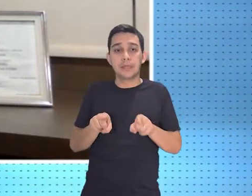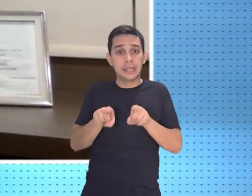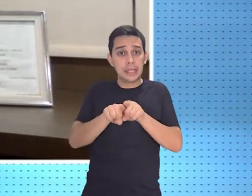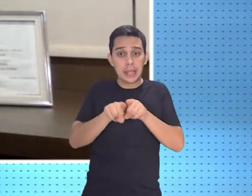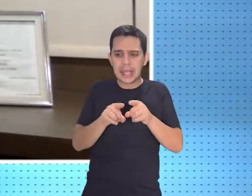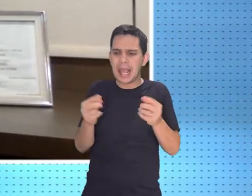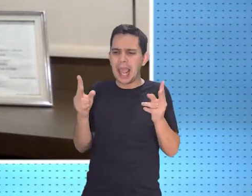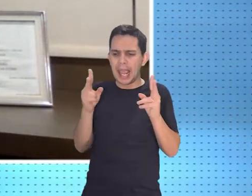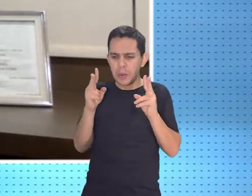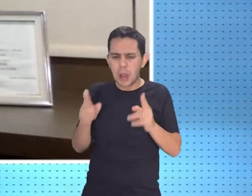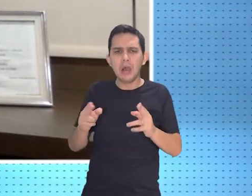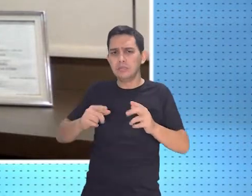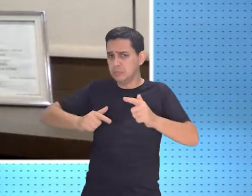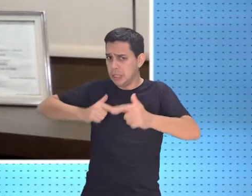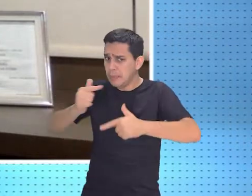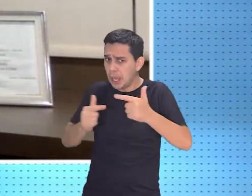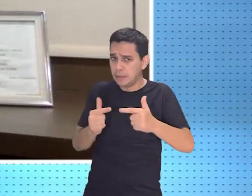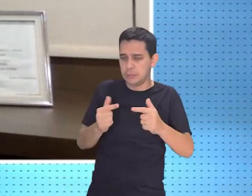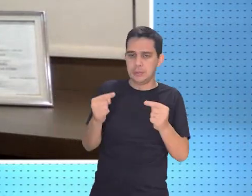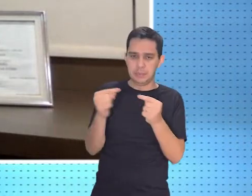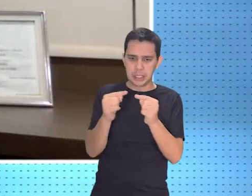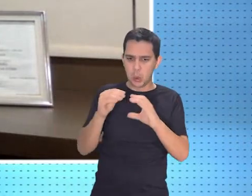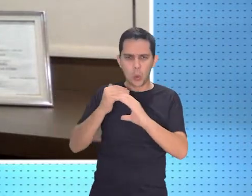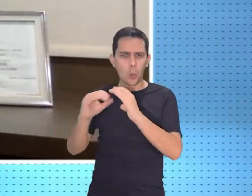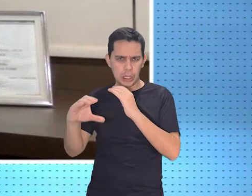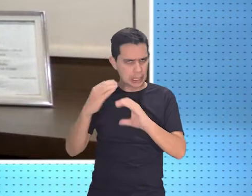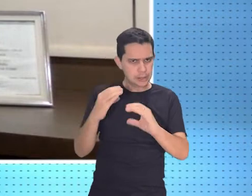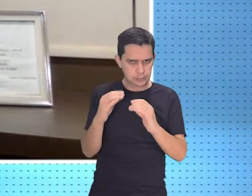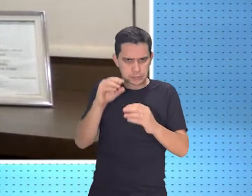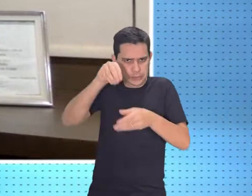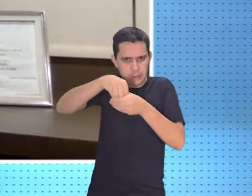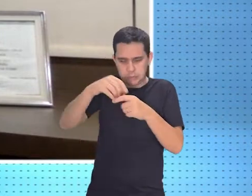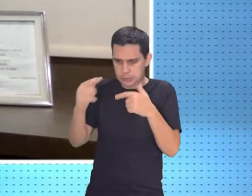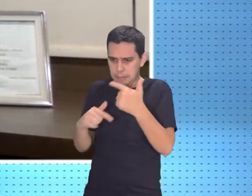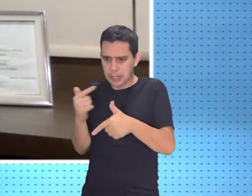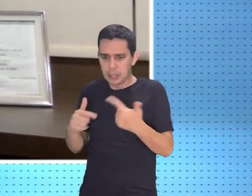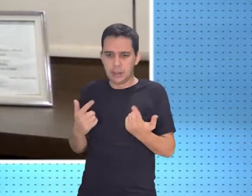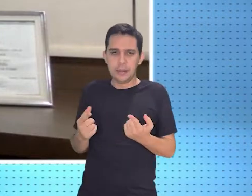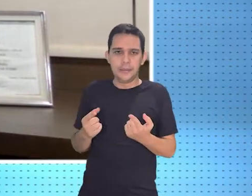equivale a uma ferramenta de trabalho. E isso acaba se estendendo aos